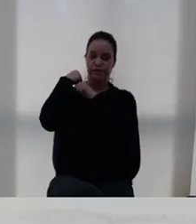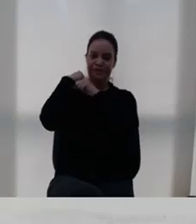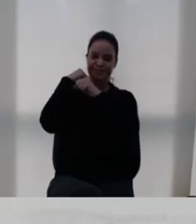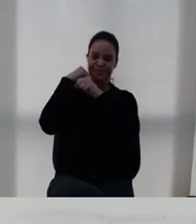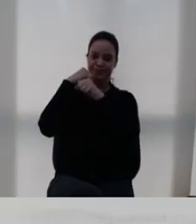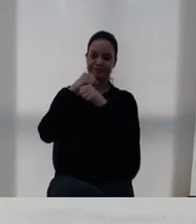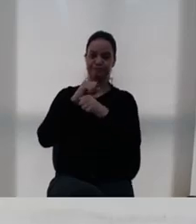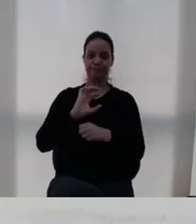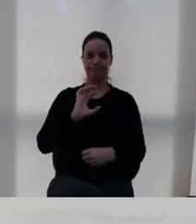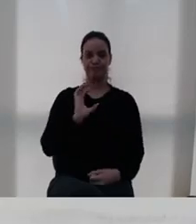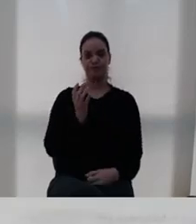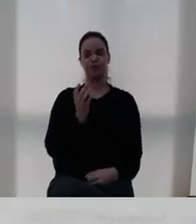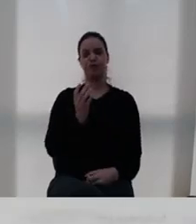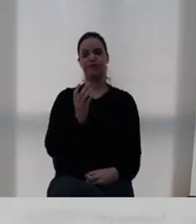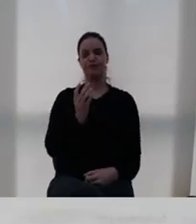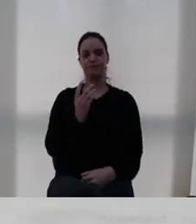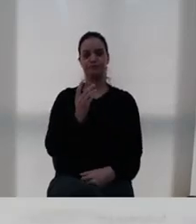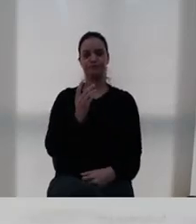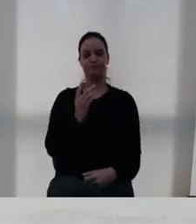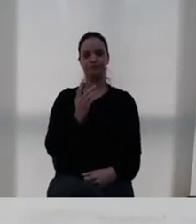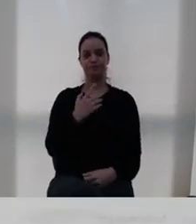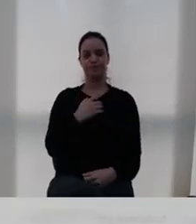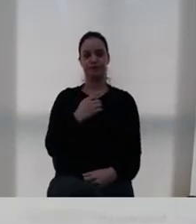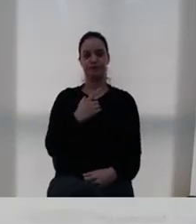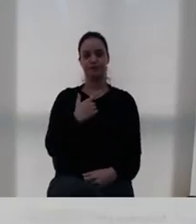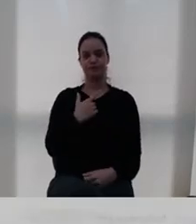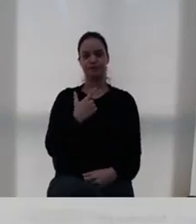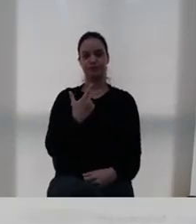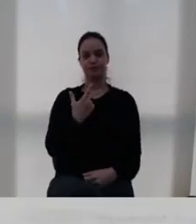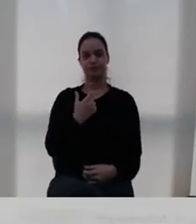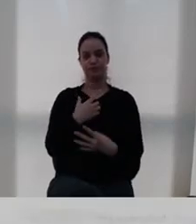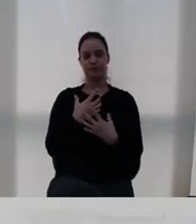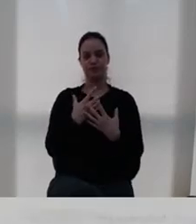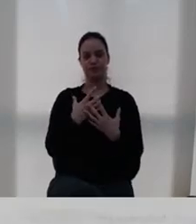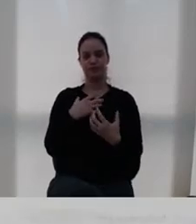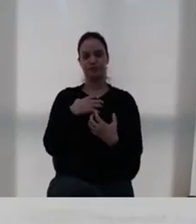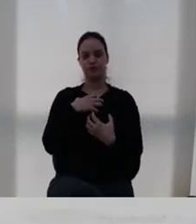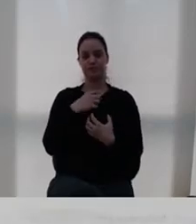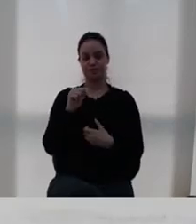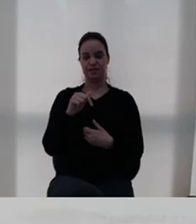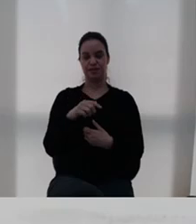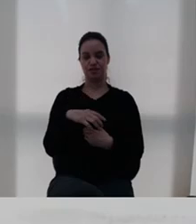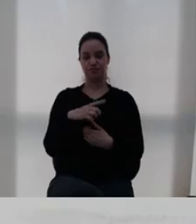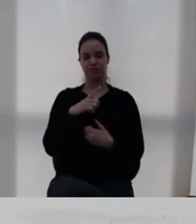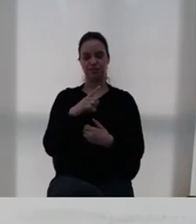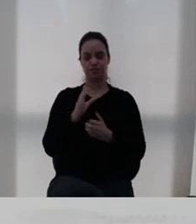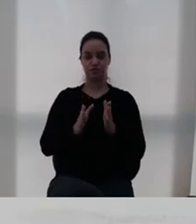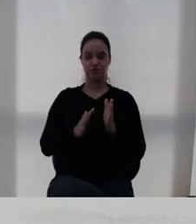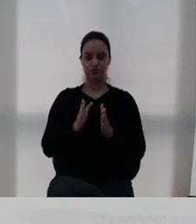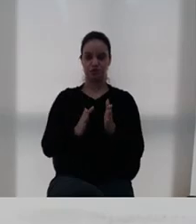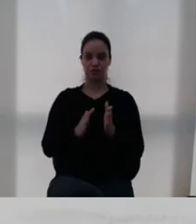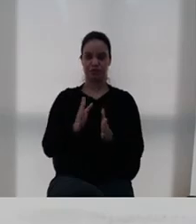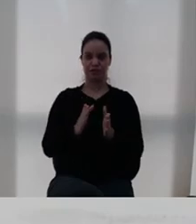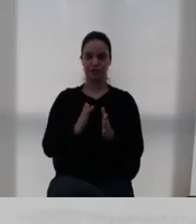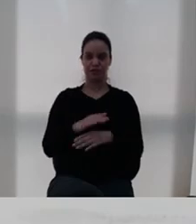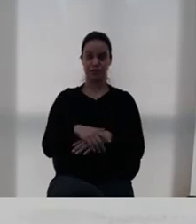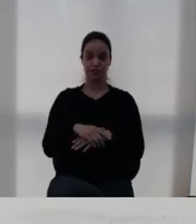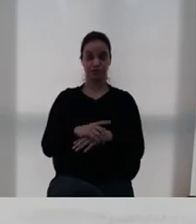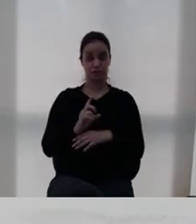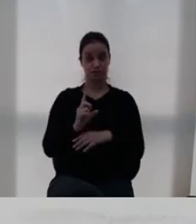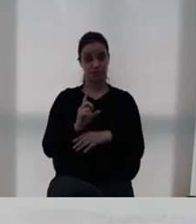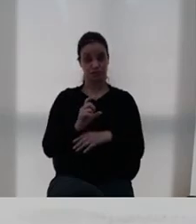uma sobreposição dos nossos próprios quadros, né? Nós tivemos um momento de robustecimento muito